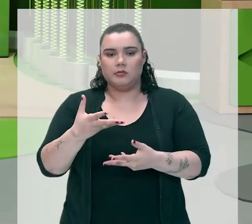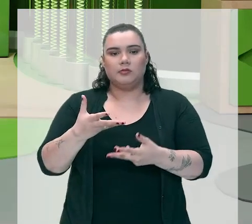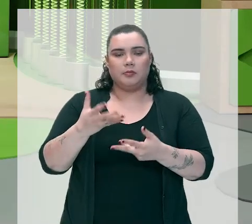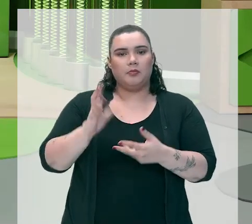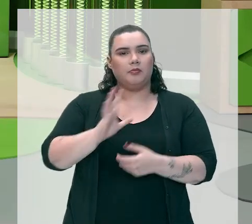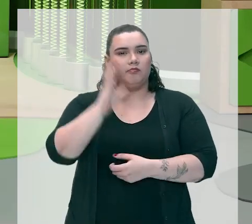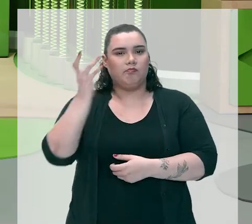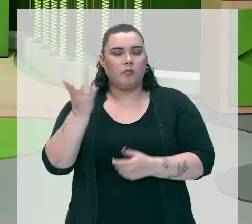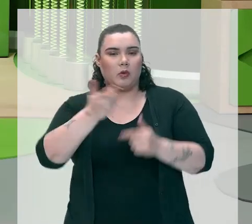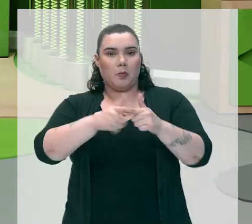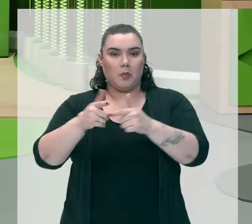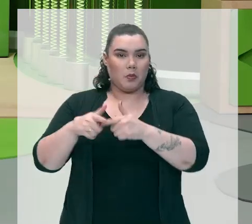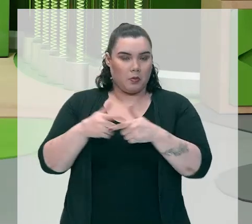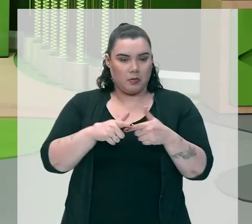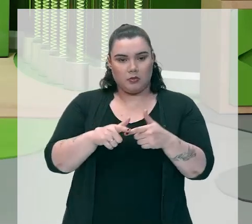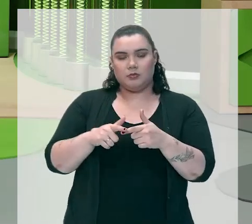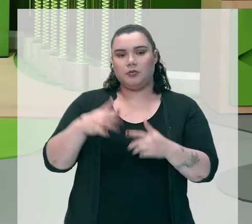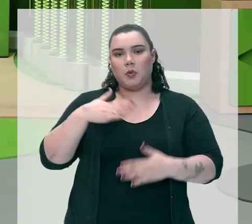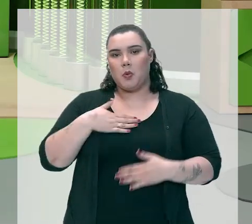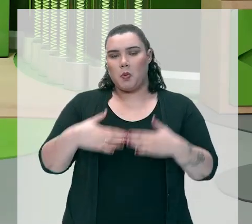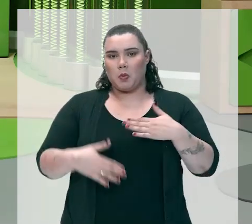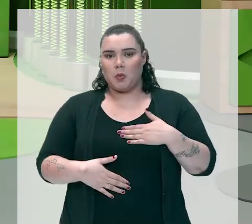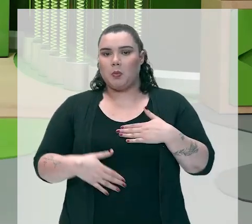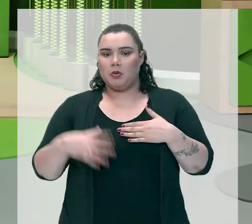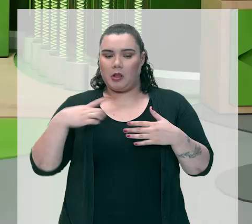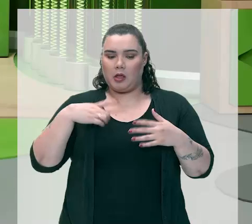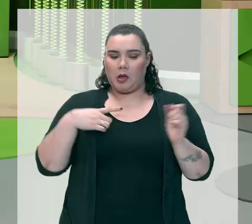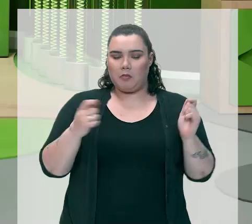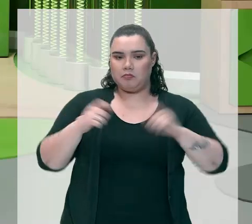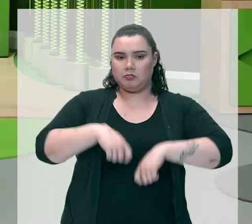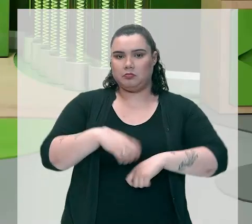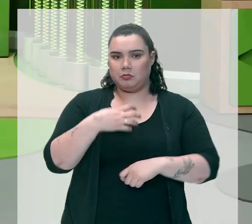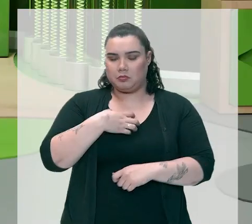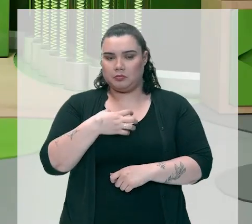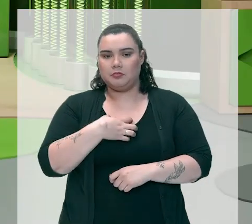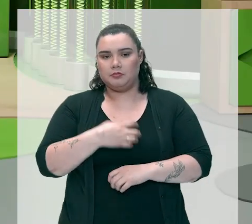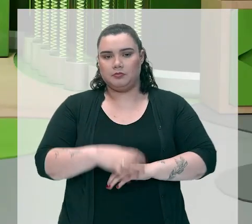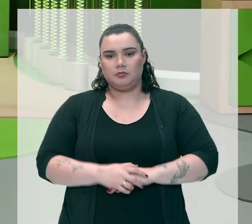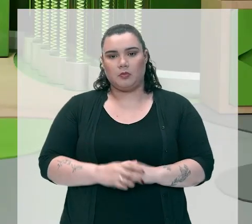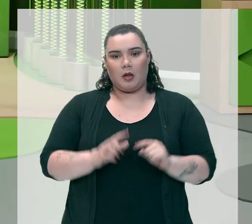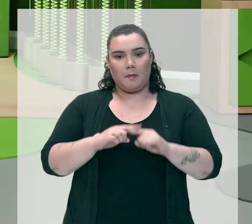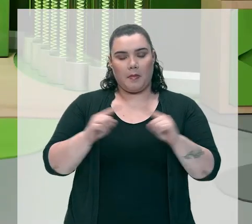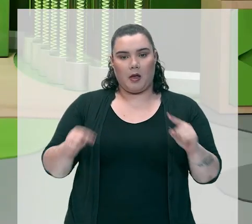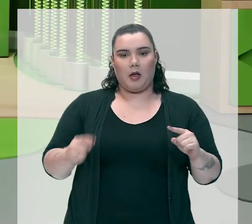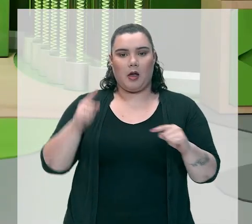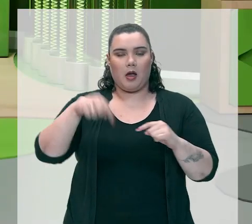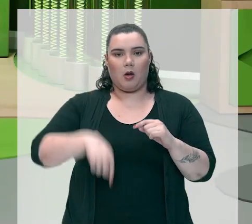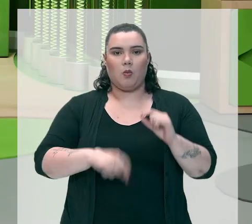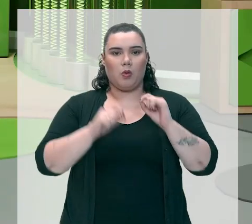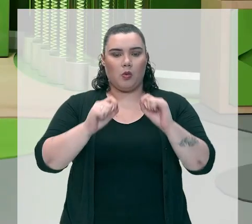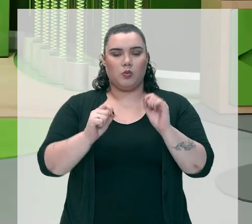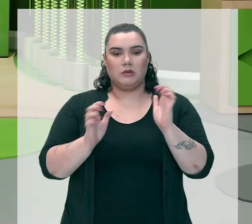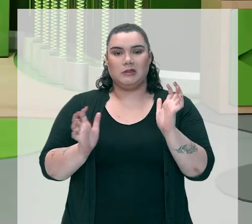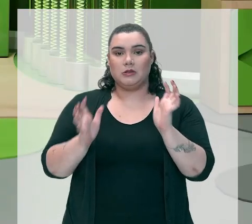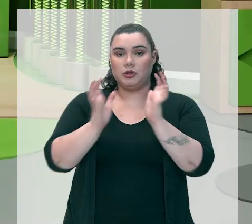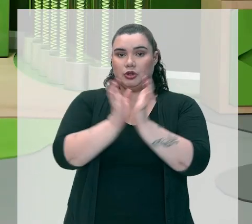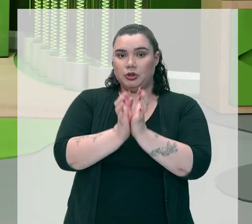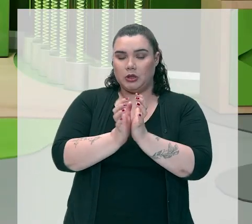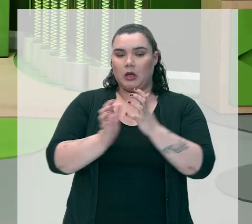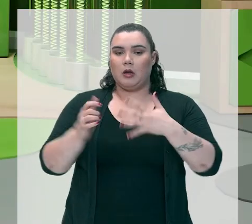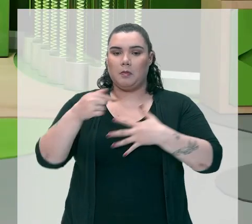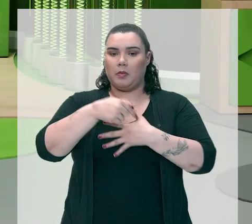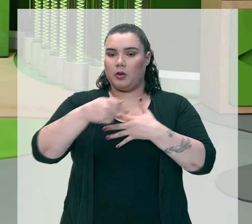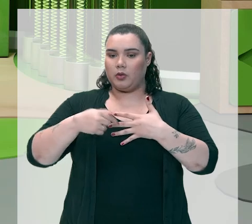que podem acontecer no nosso dia a dia e o nosso corpo vai se preparar para isso. Só que quem vai estar atuando aí é o nosso sistema endócrino, né, que